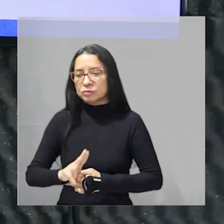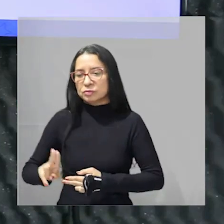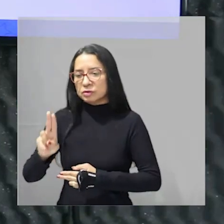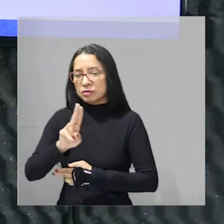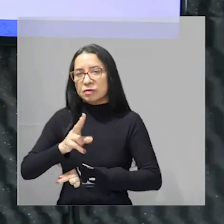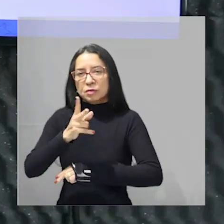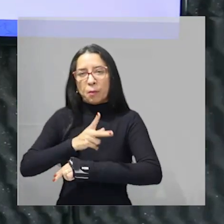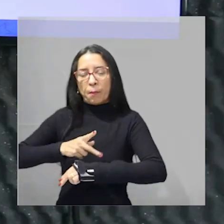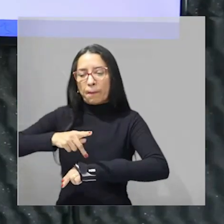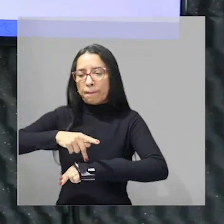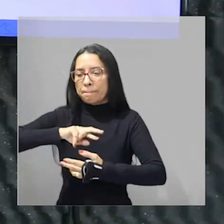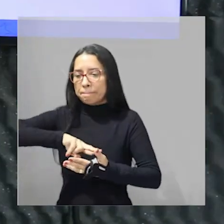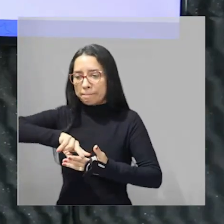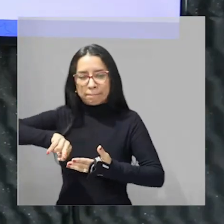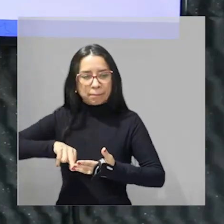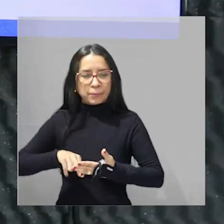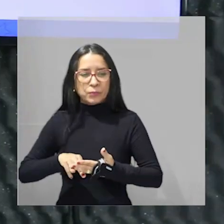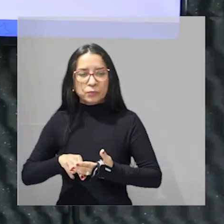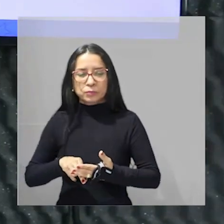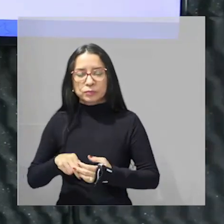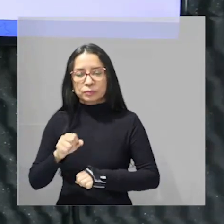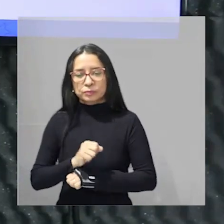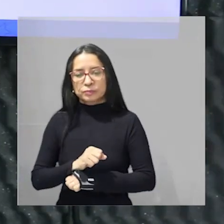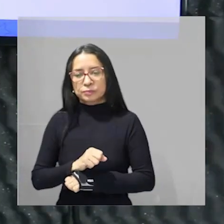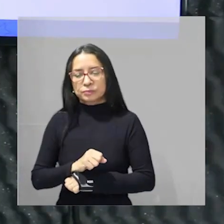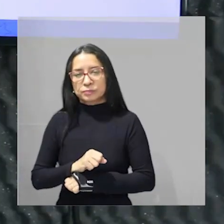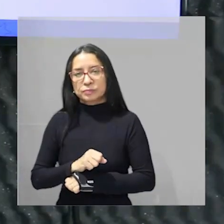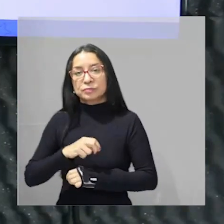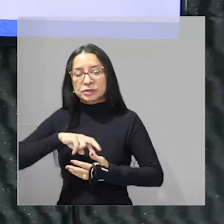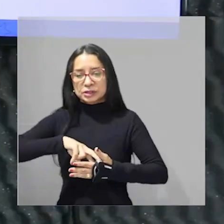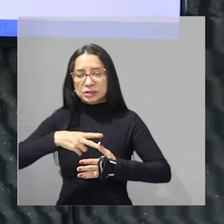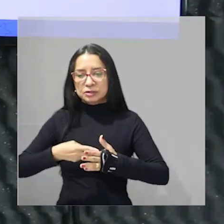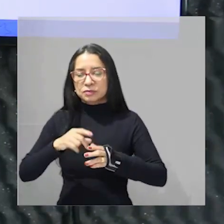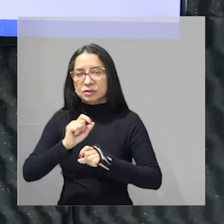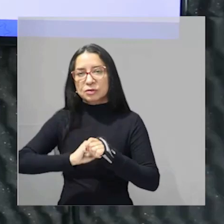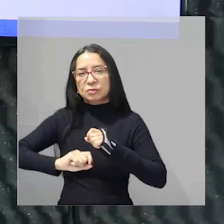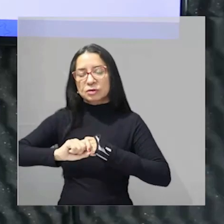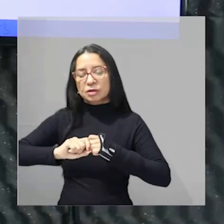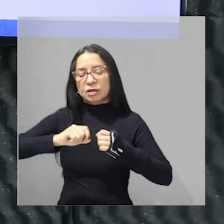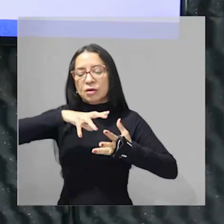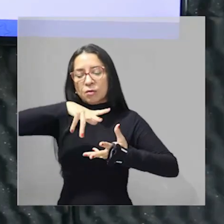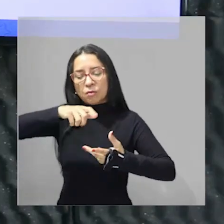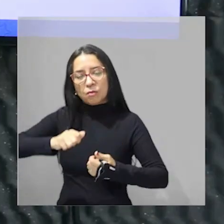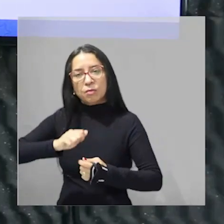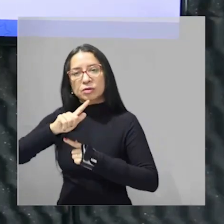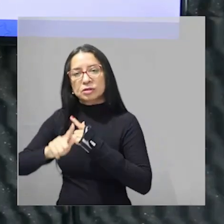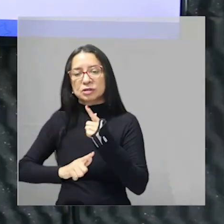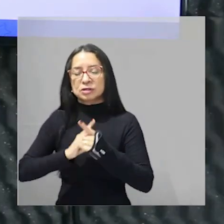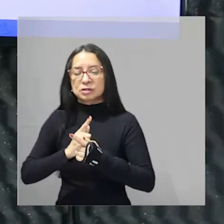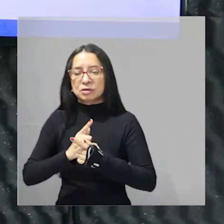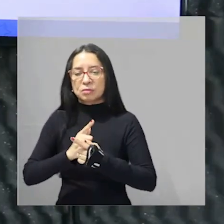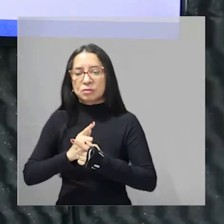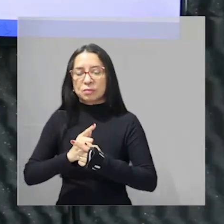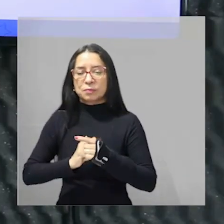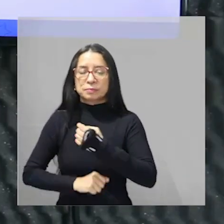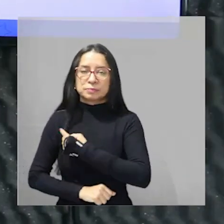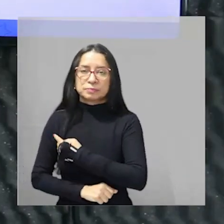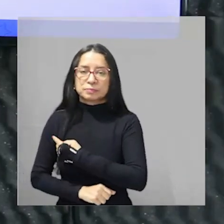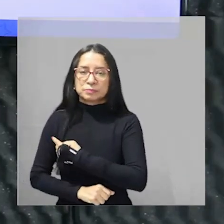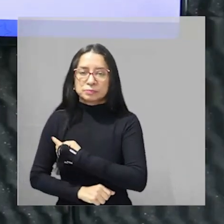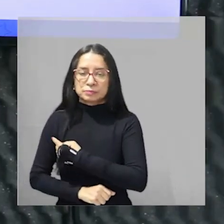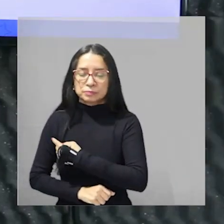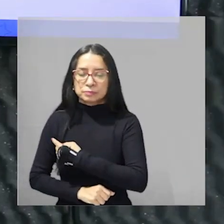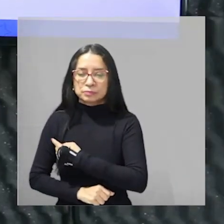do ambulante da esquina. Globalização, né, galera? Integração de pessoas, circulação aí de capital, beleza?